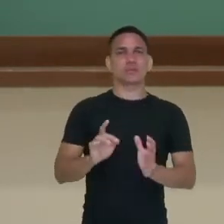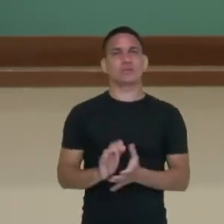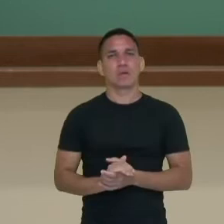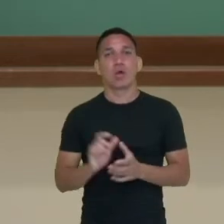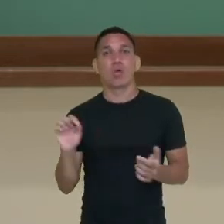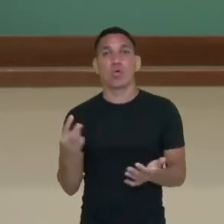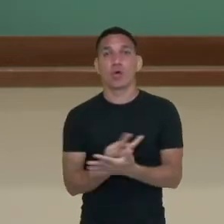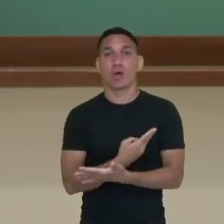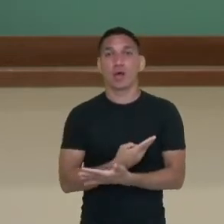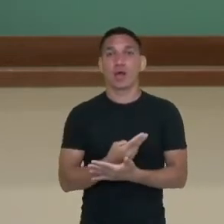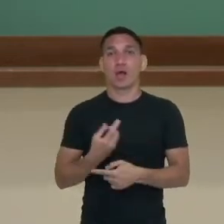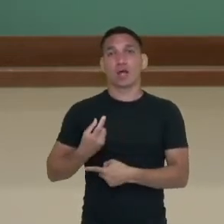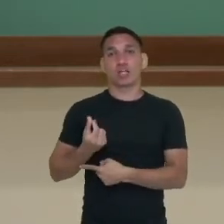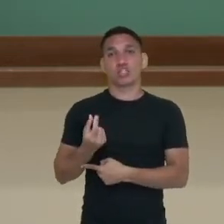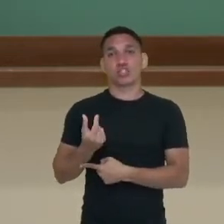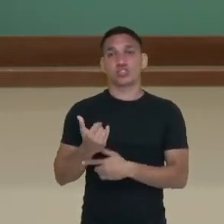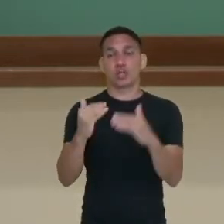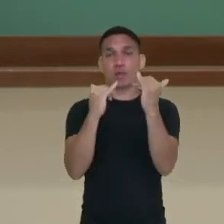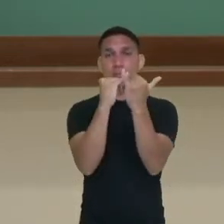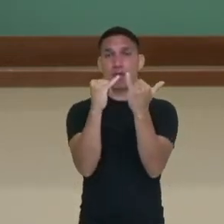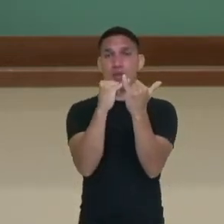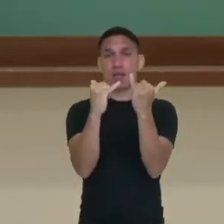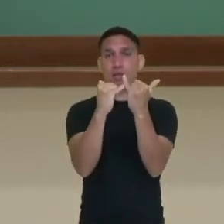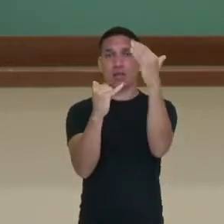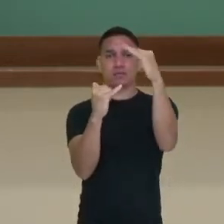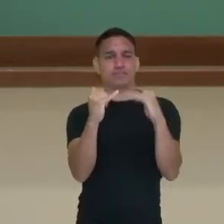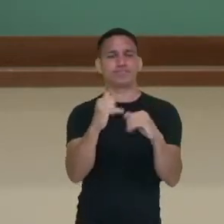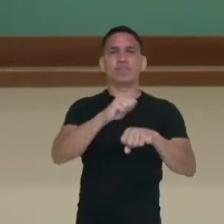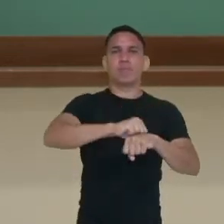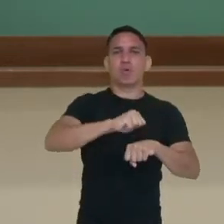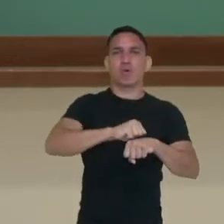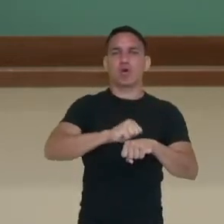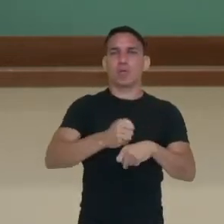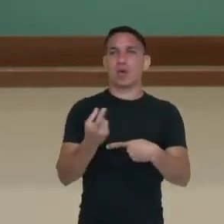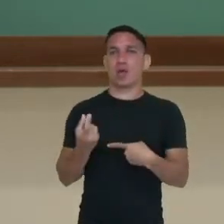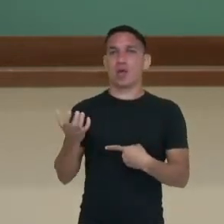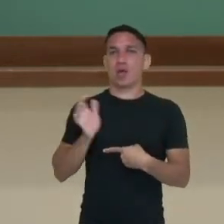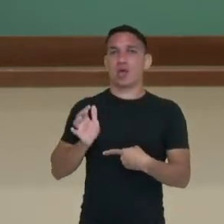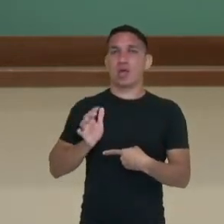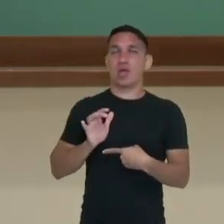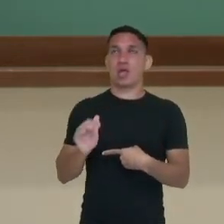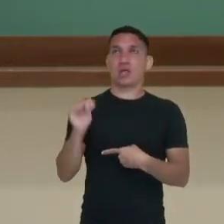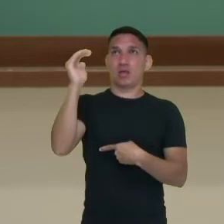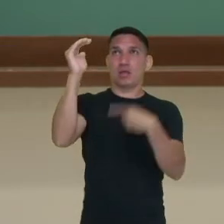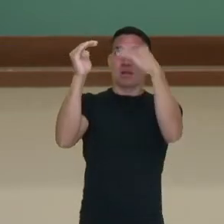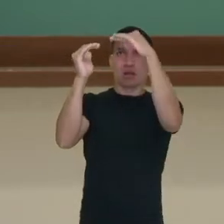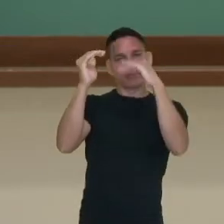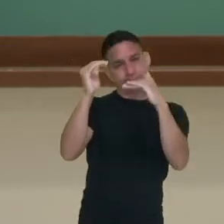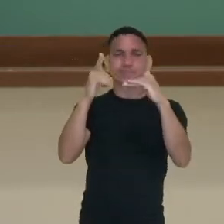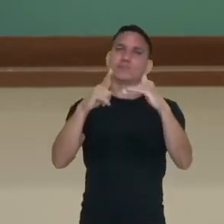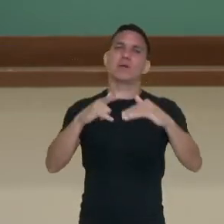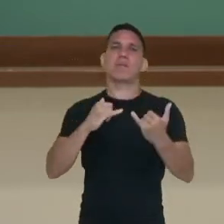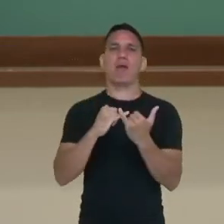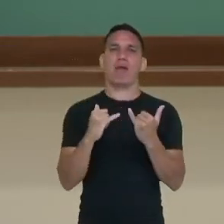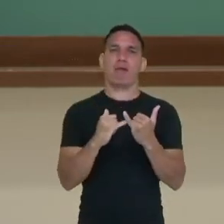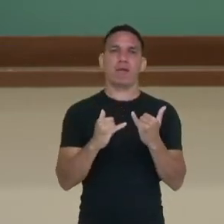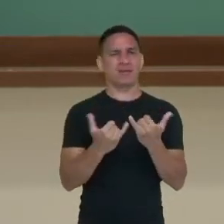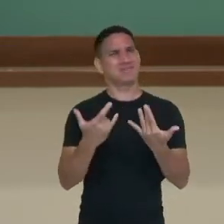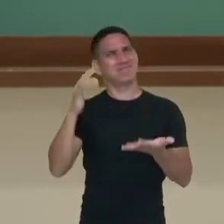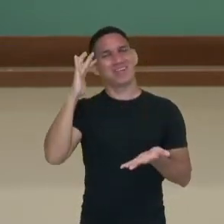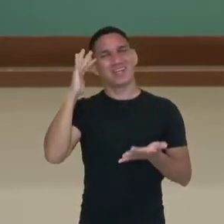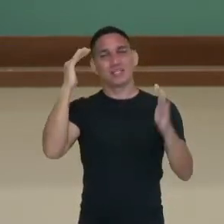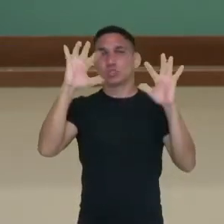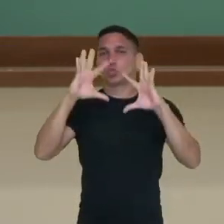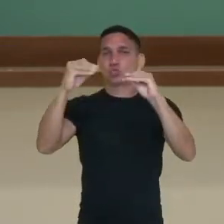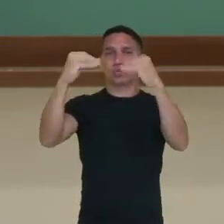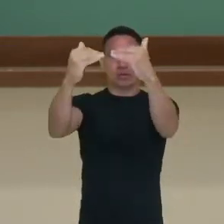classe média está ficando pobre. E os da classe mais rica está ficando classe média, média alta. Então imagine, né? Na verdade,